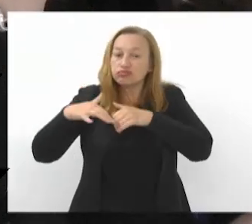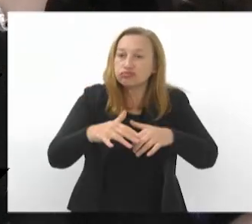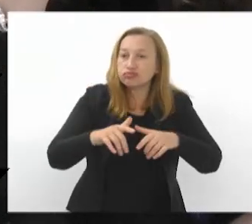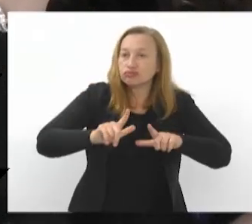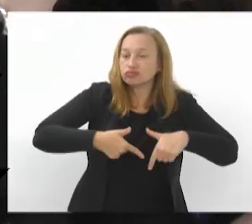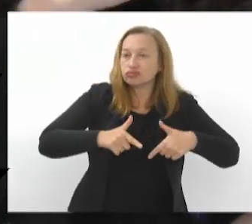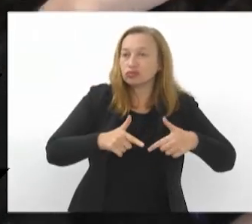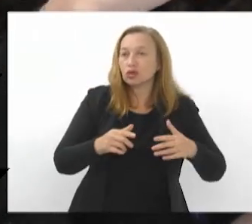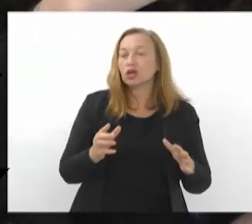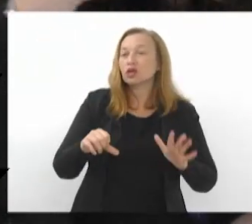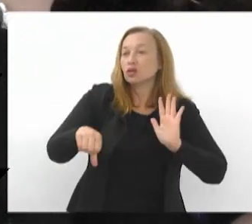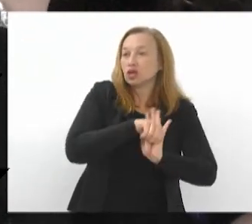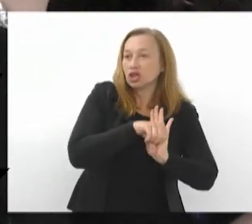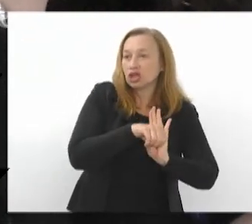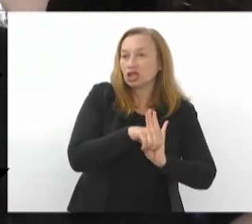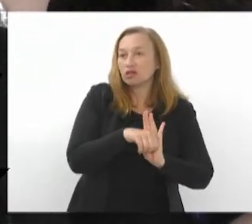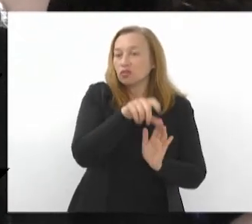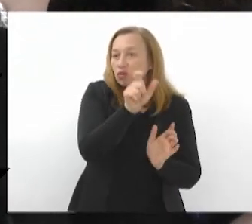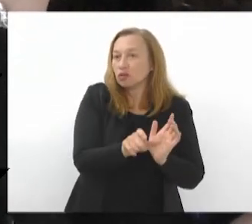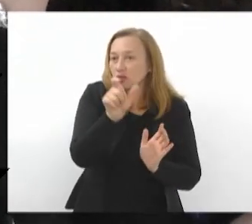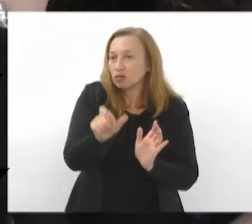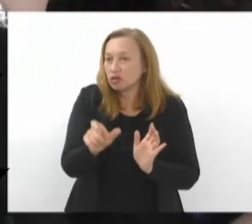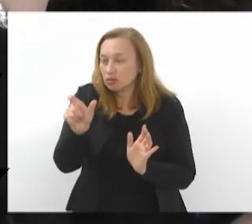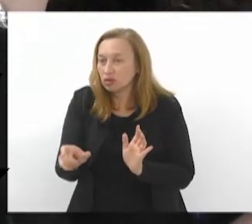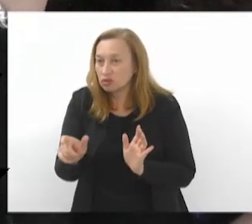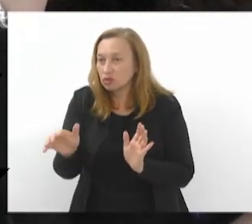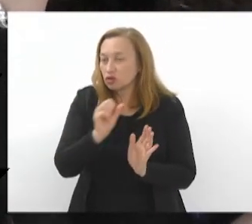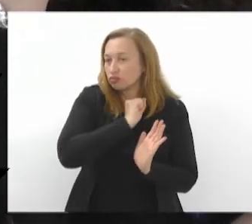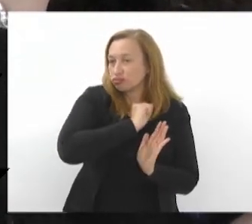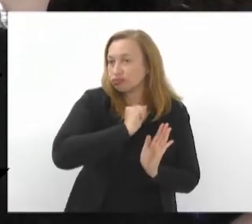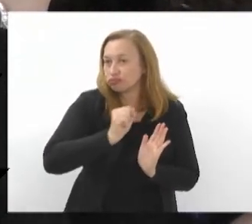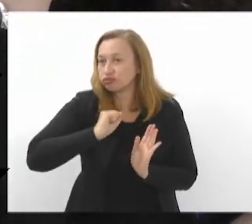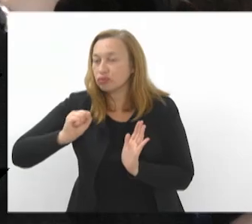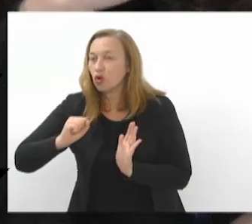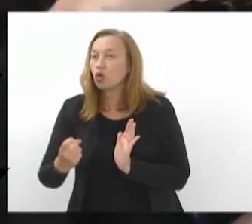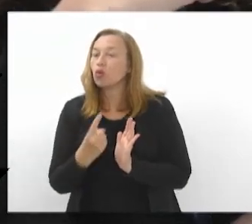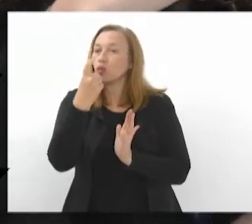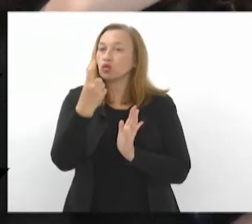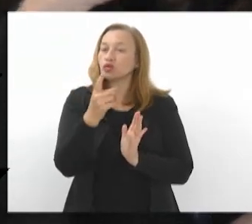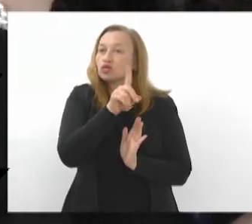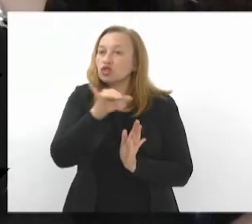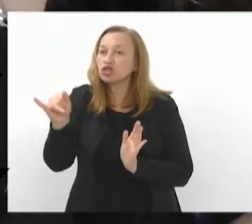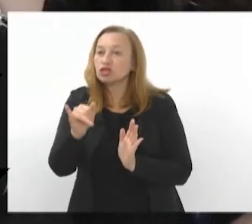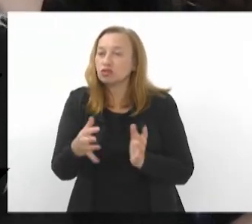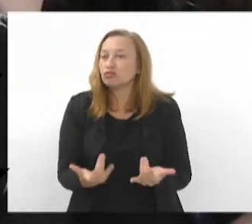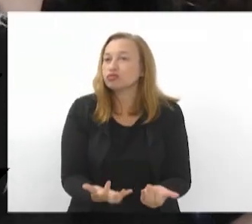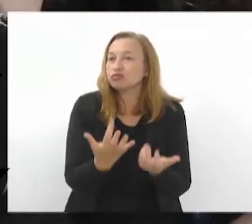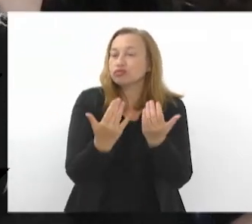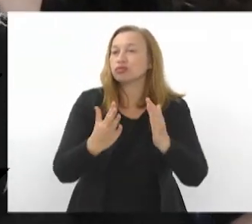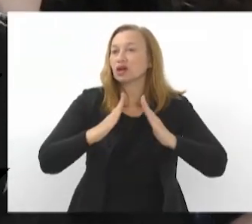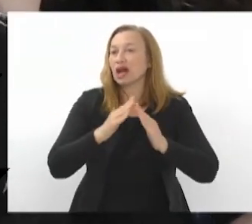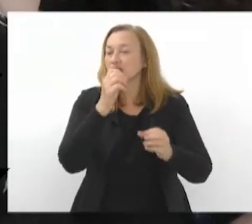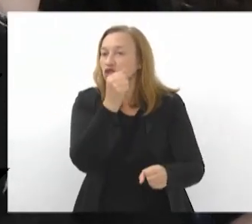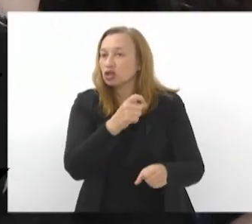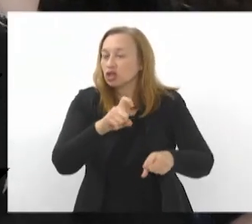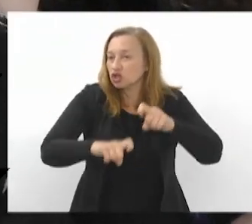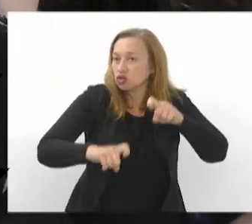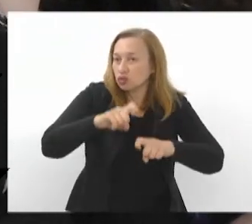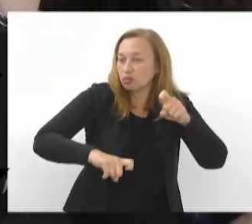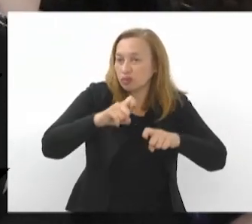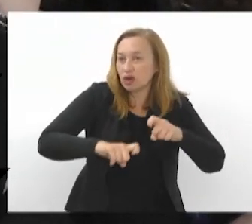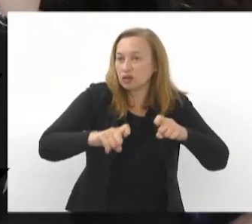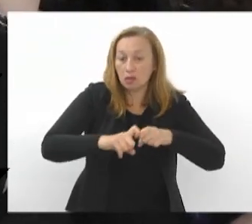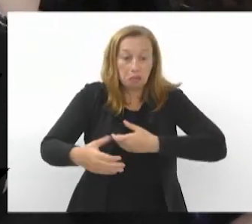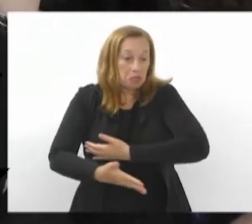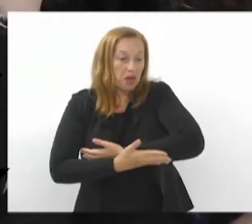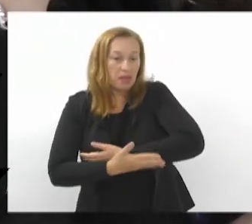realizou crimes contra a humanidade, matando mais de 1.000 pessoas em um único dia, atacando civis, queimando casas, estuprando mulheres e até bebês.